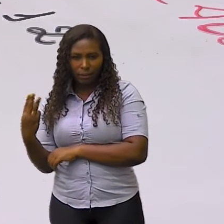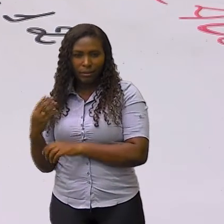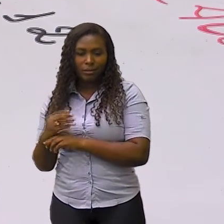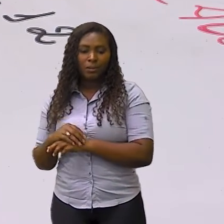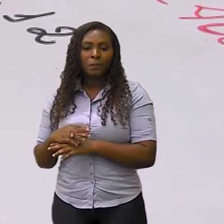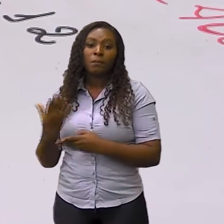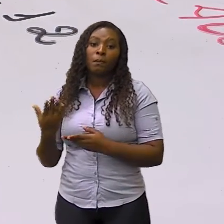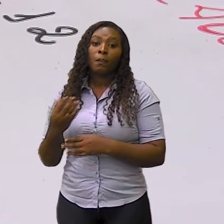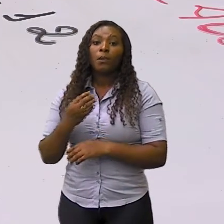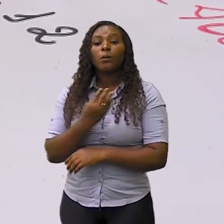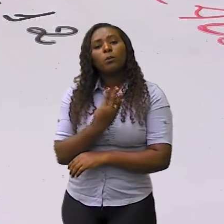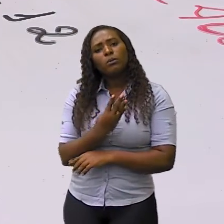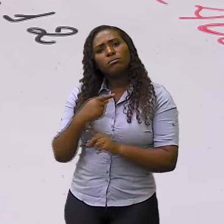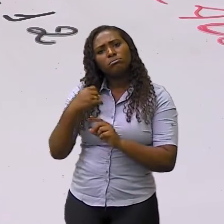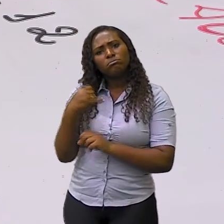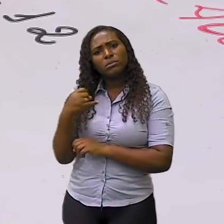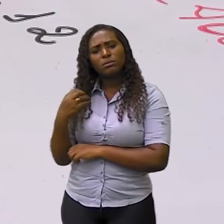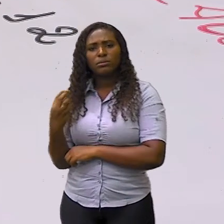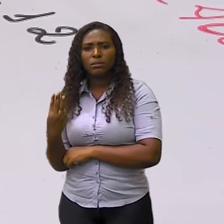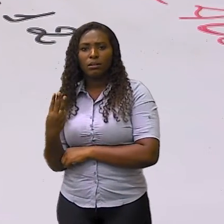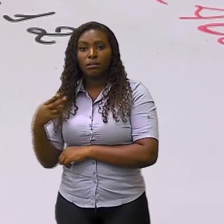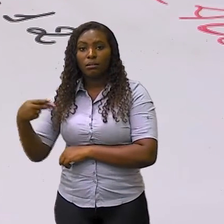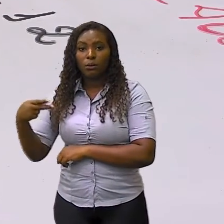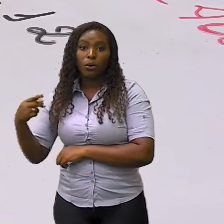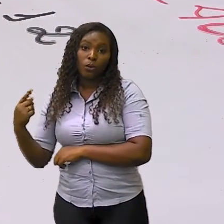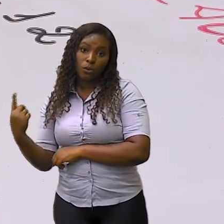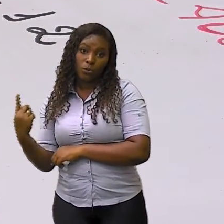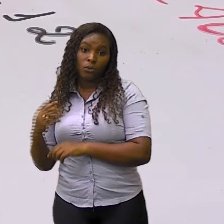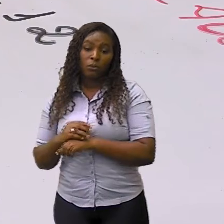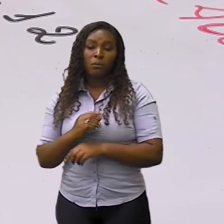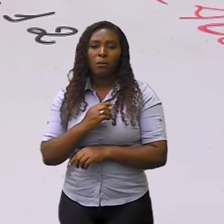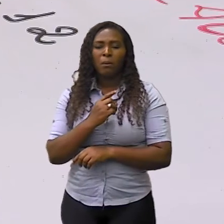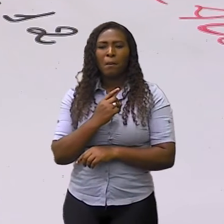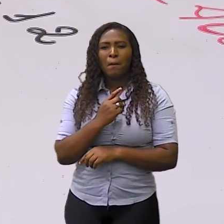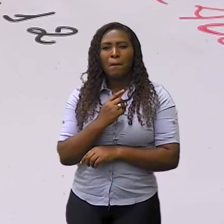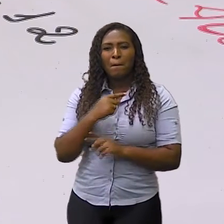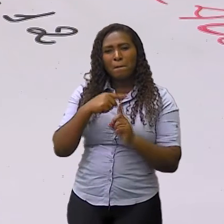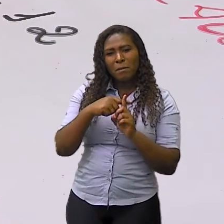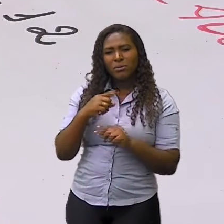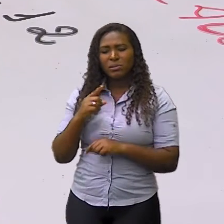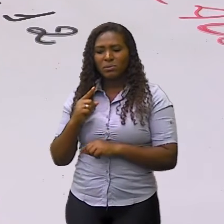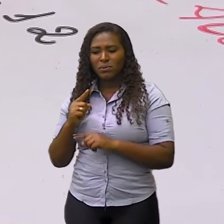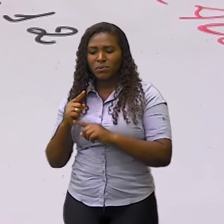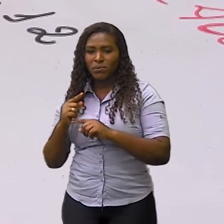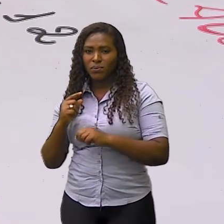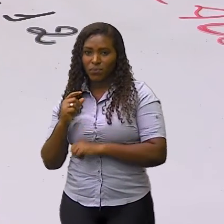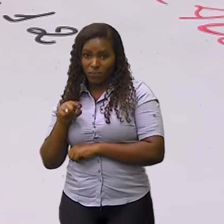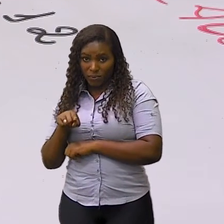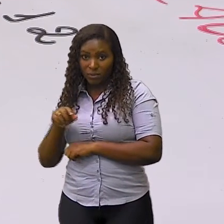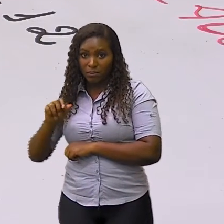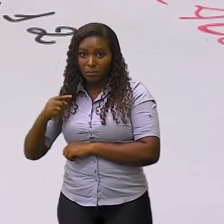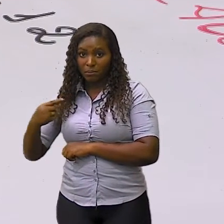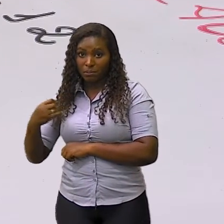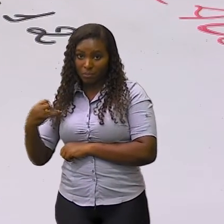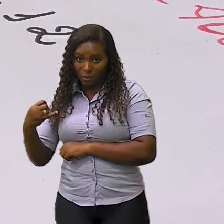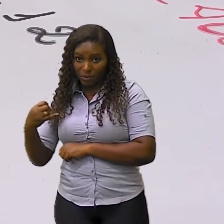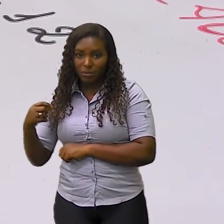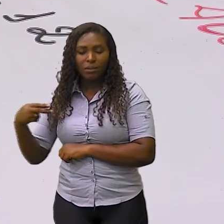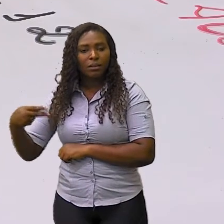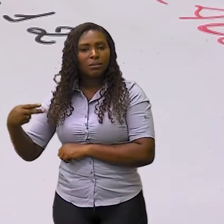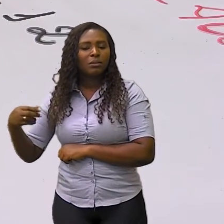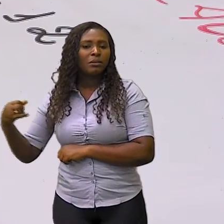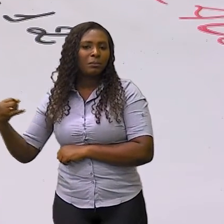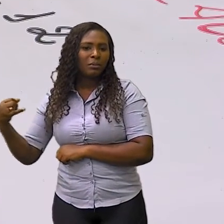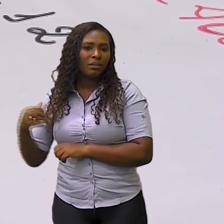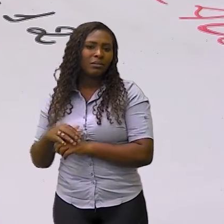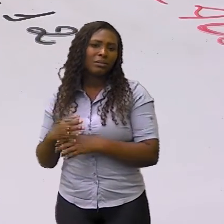é menos 12. Presta bastante atenção. Sempre a minha equação, nós vimos que era x1 e x2, né?